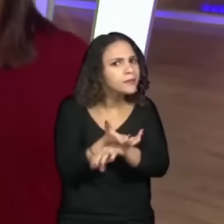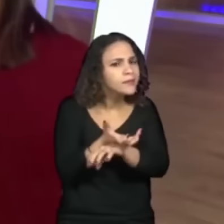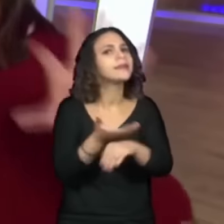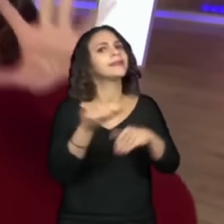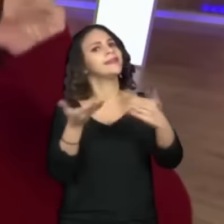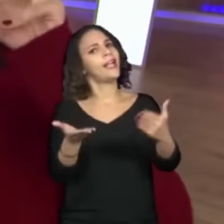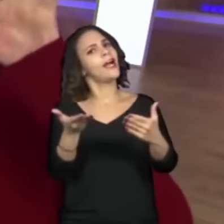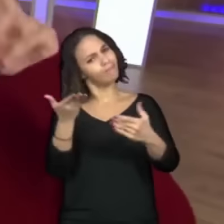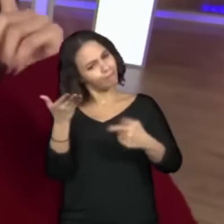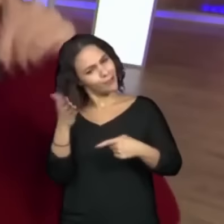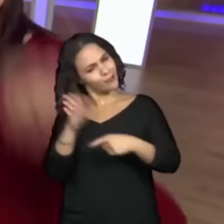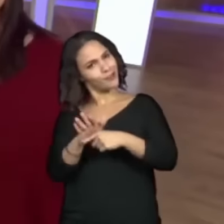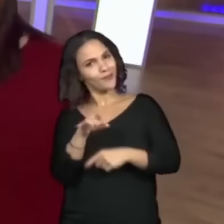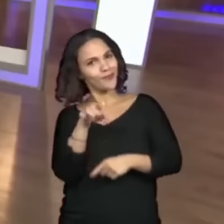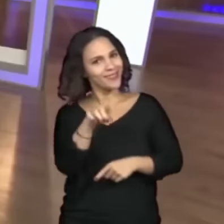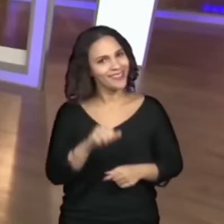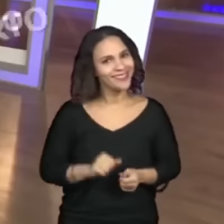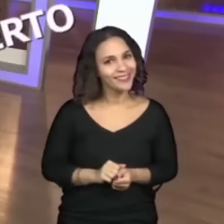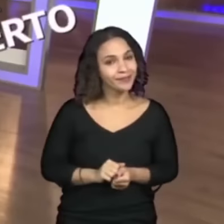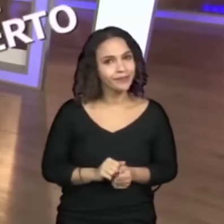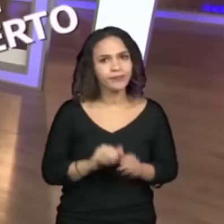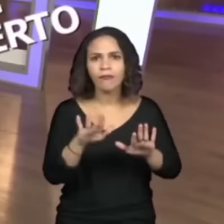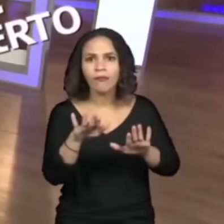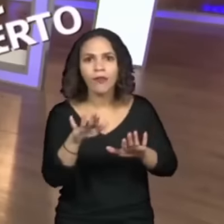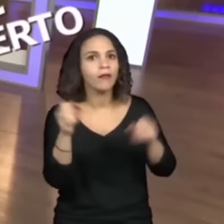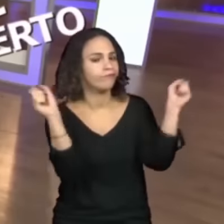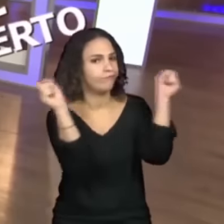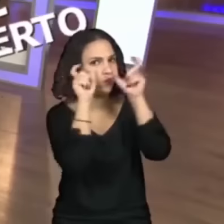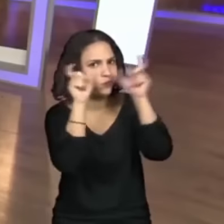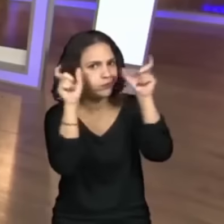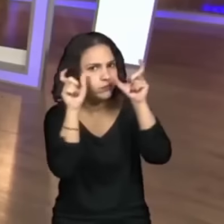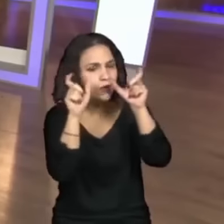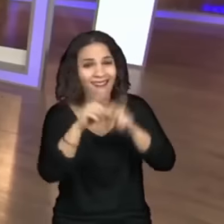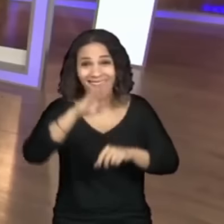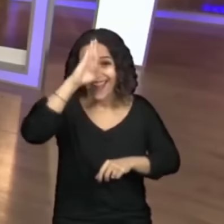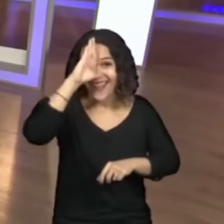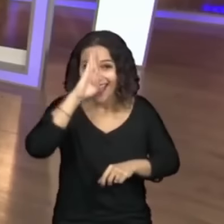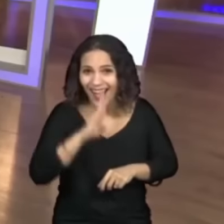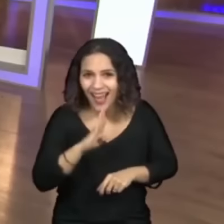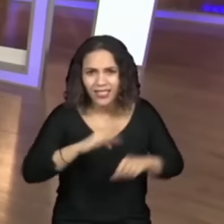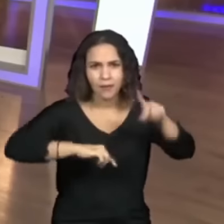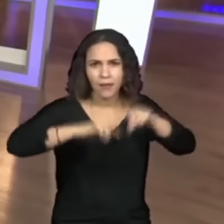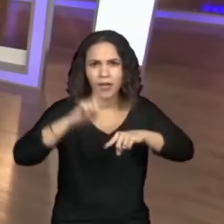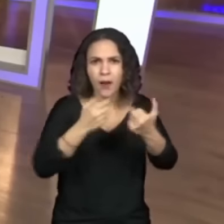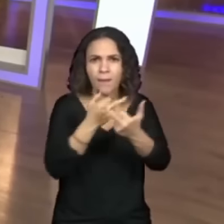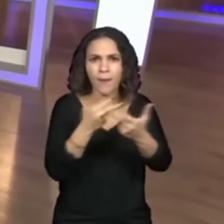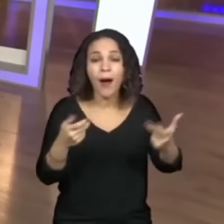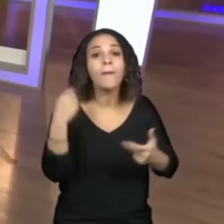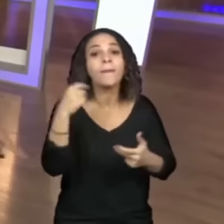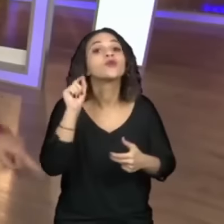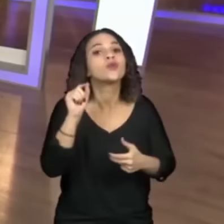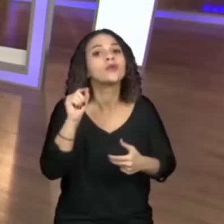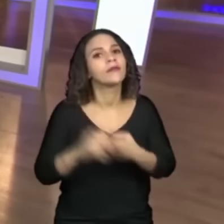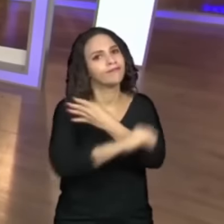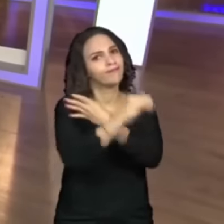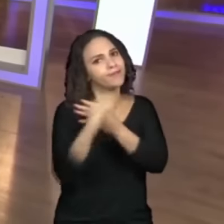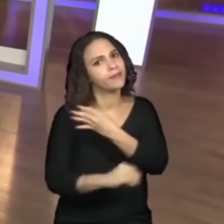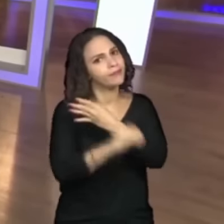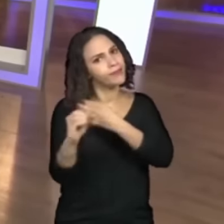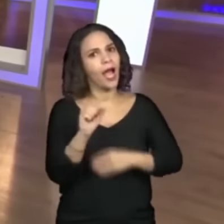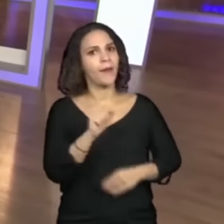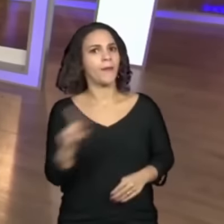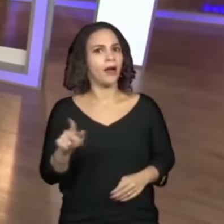a gente dá uma mãozinha para você. Agora, fique esperto, para ter acesso gratuito a todo esse material, tem que ser através do aplicativo do